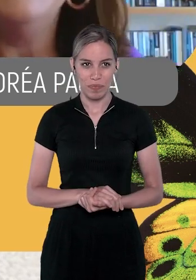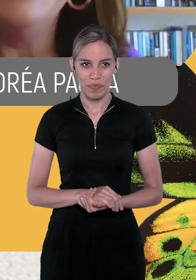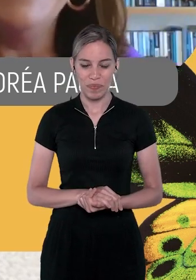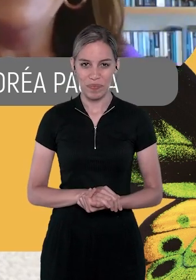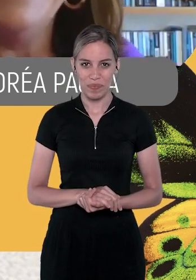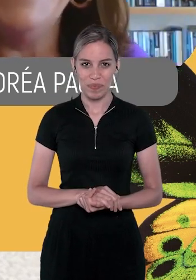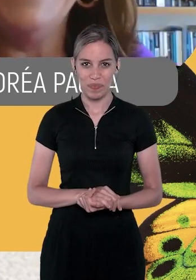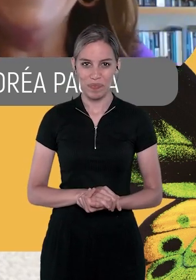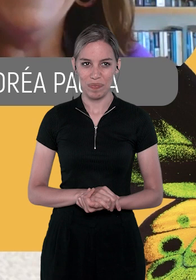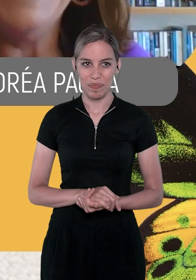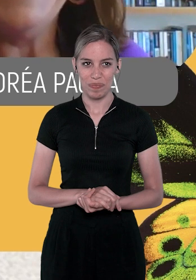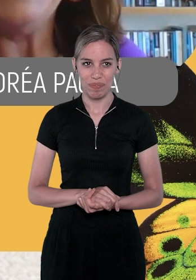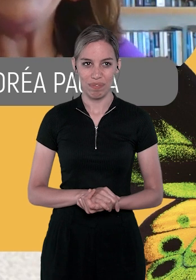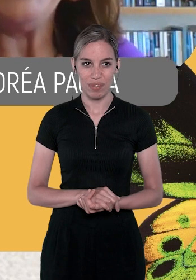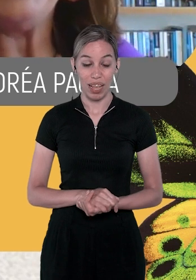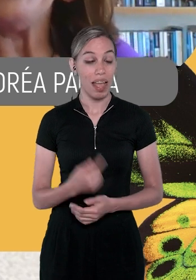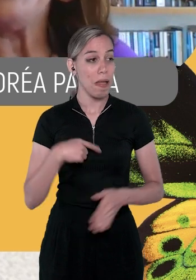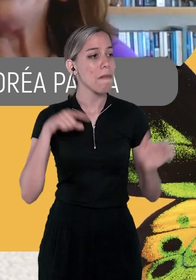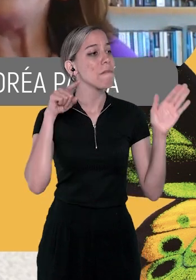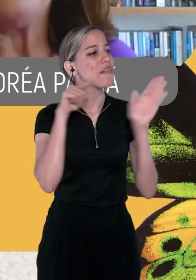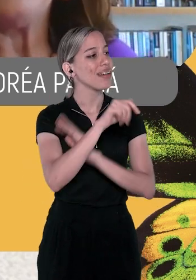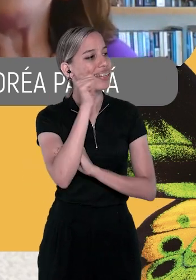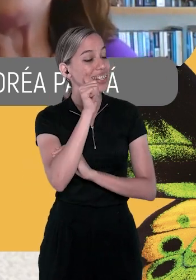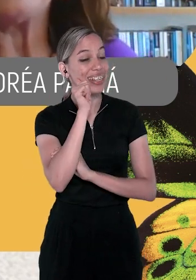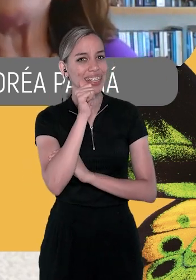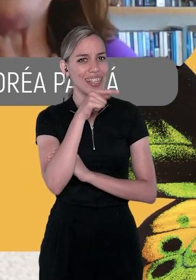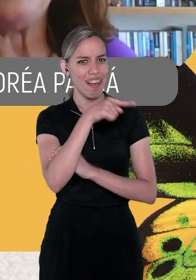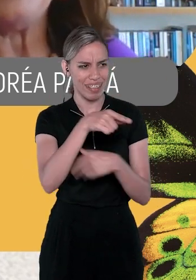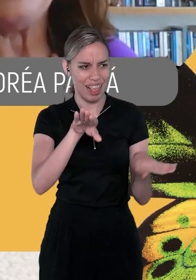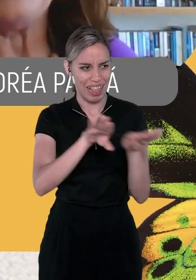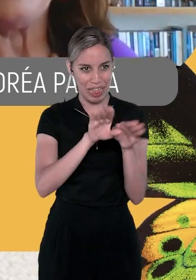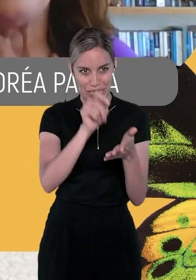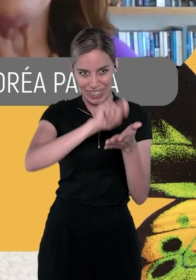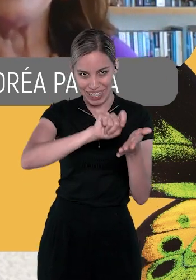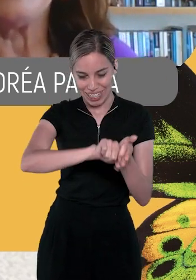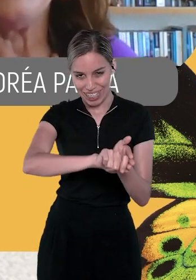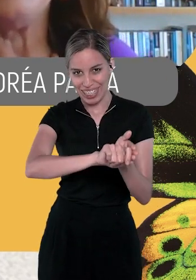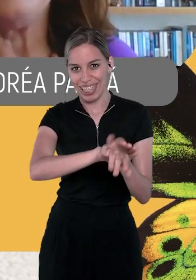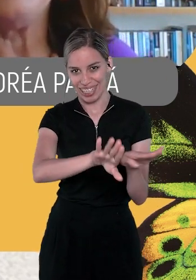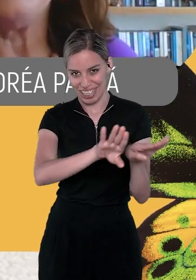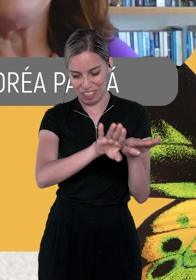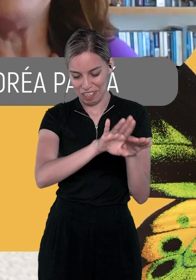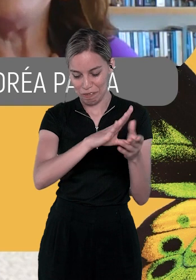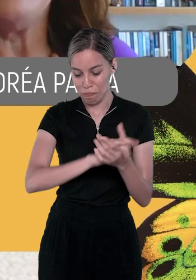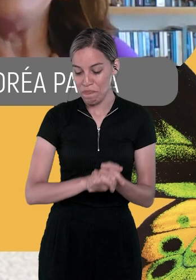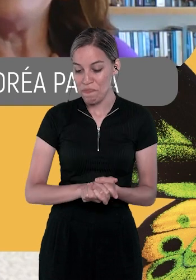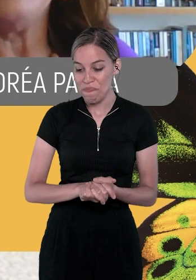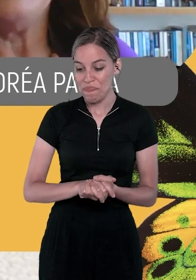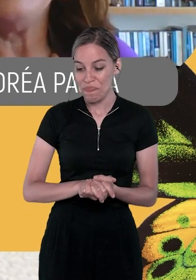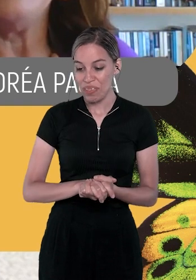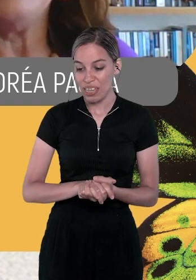Eu gostaria de perguntar para a Andréa, que também é ficcionista, importante dizer isso, né?